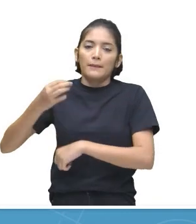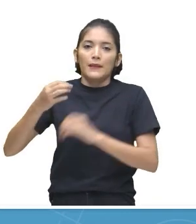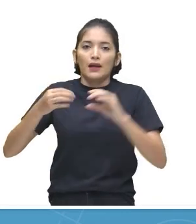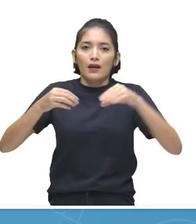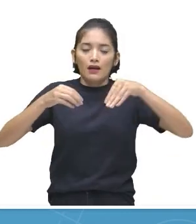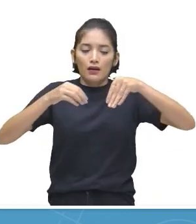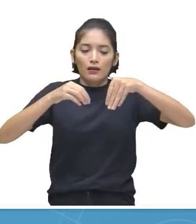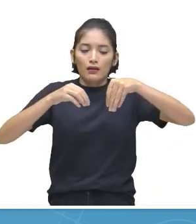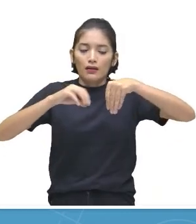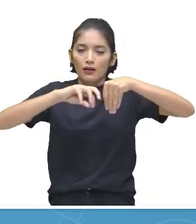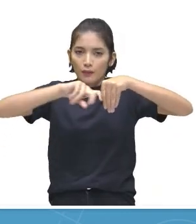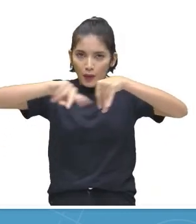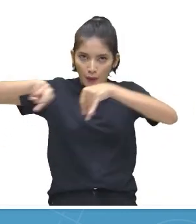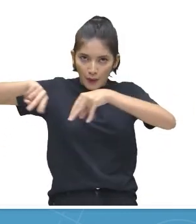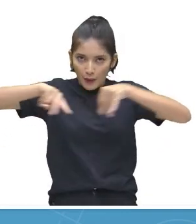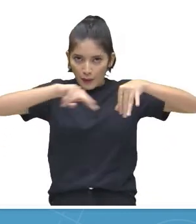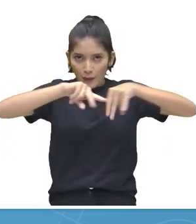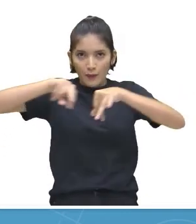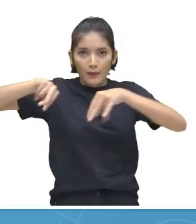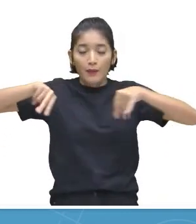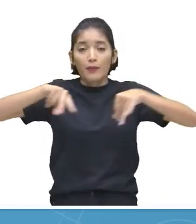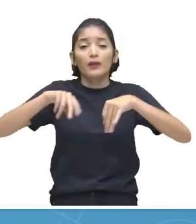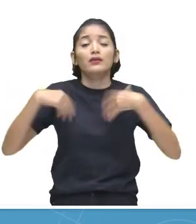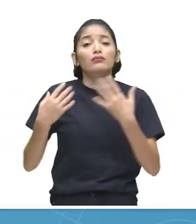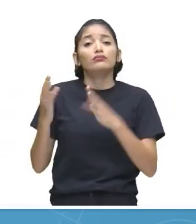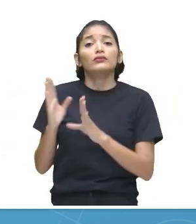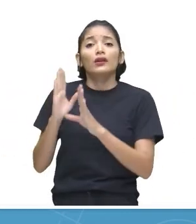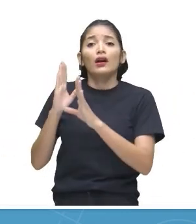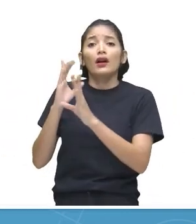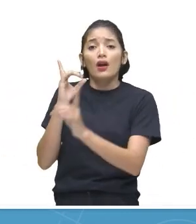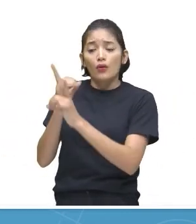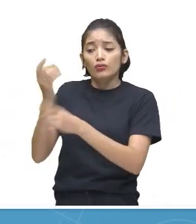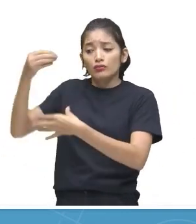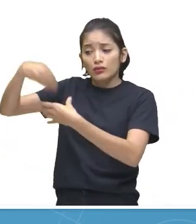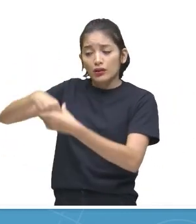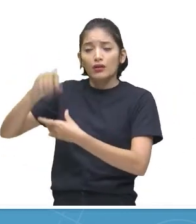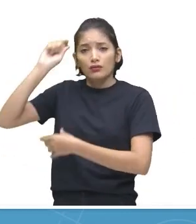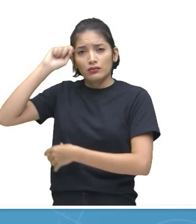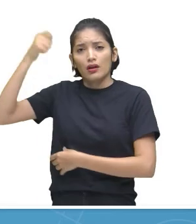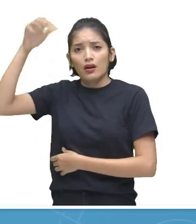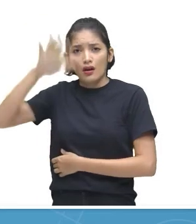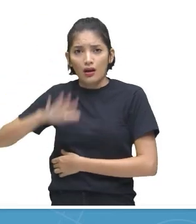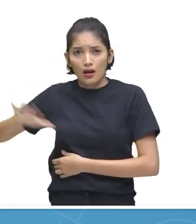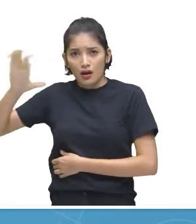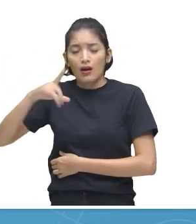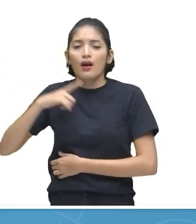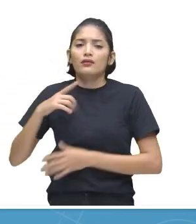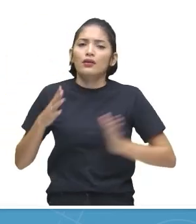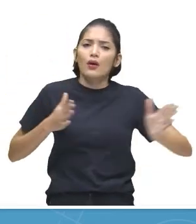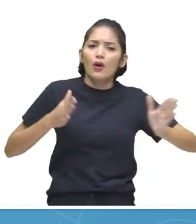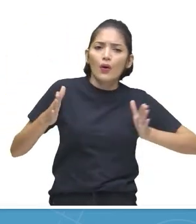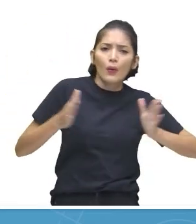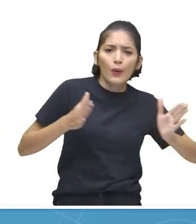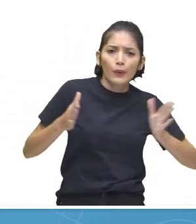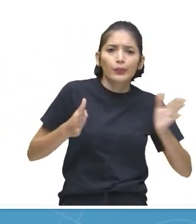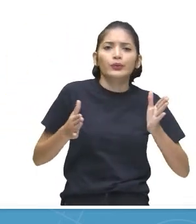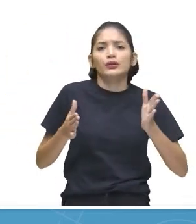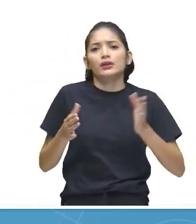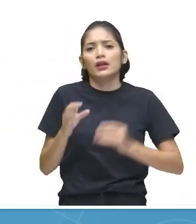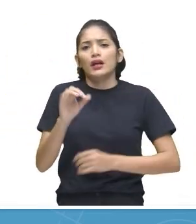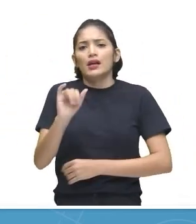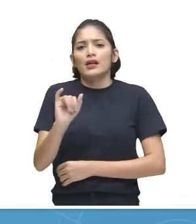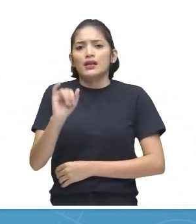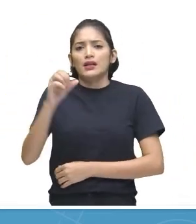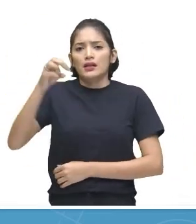minérios preciosos. Então, muitos minérios encontramos na África. E vai ter aquele período do neocolonialismo, do imperialismo